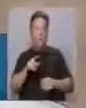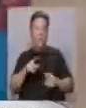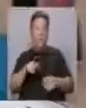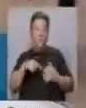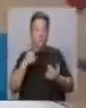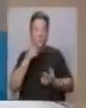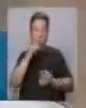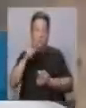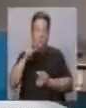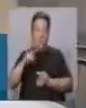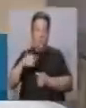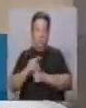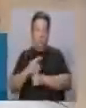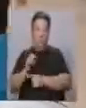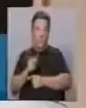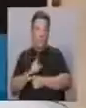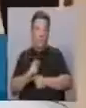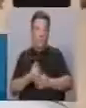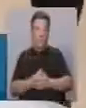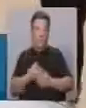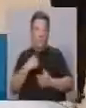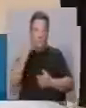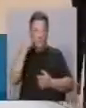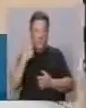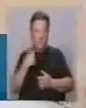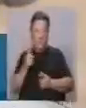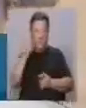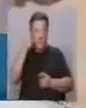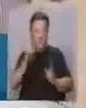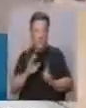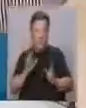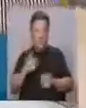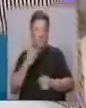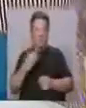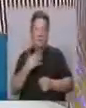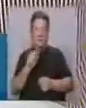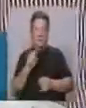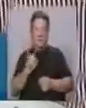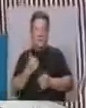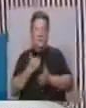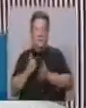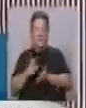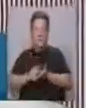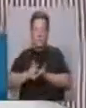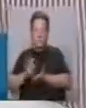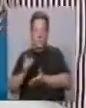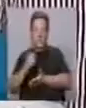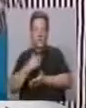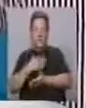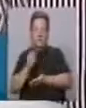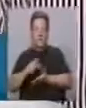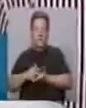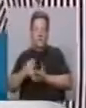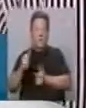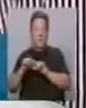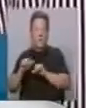teria escolhido outra coisa ou não? Outro penso curso? Que não, penso que não. Eu sempre gostei muito de engenharia e sempre gostei muito de engenharia química desde